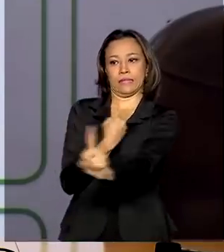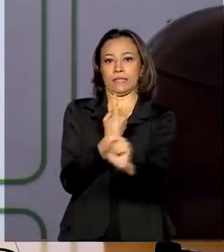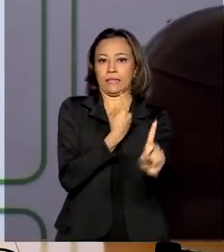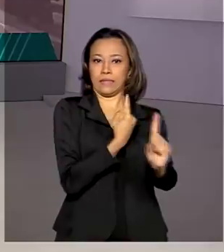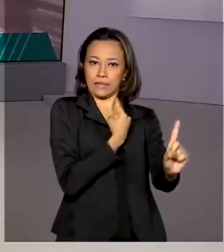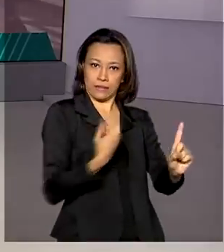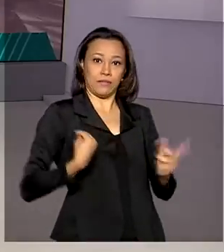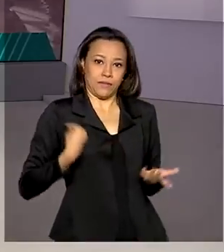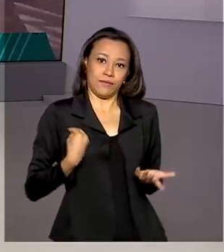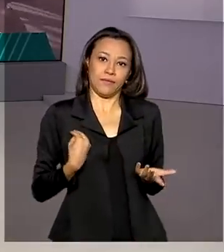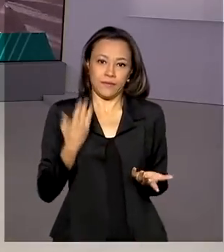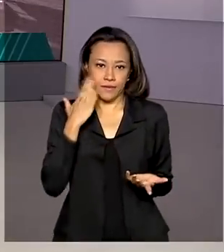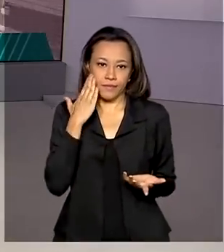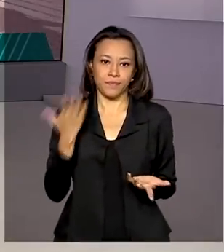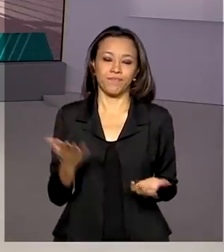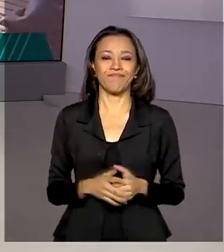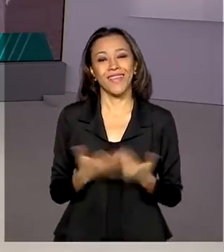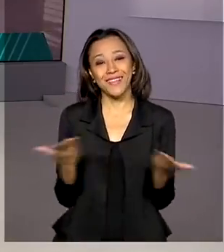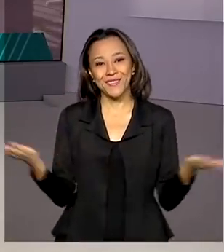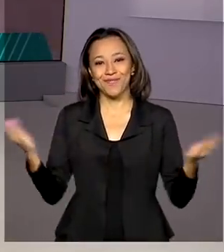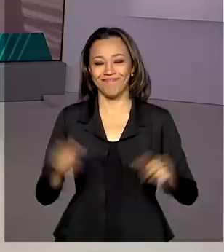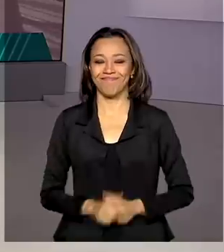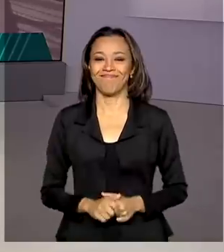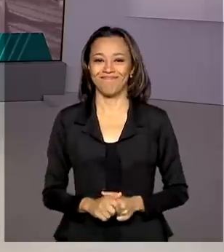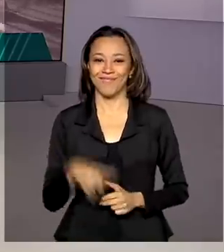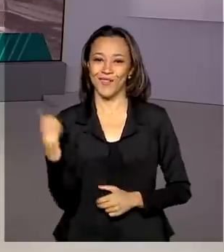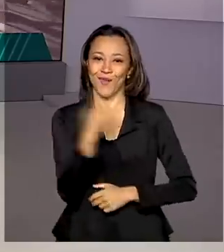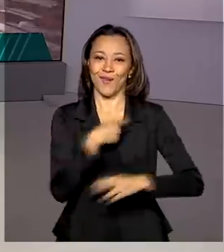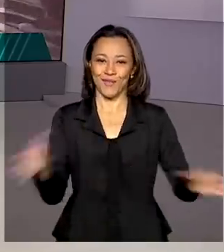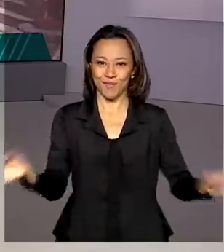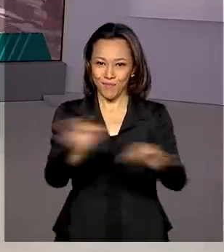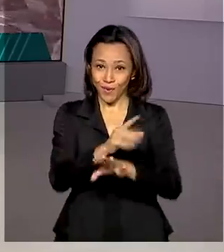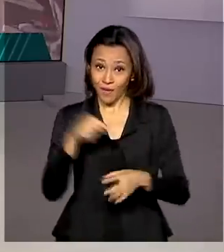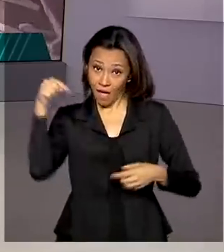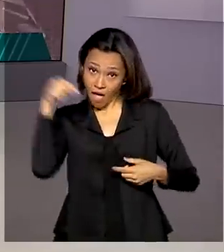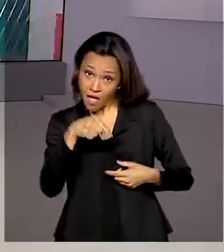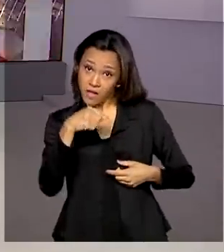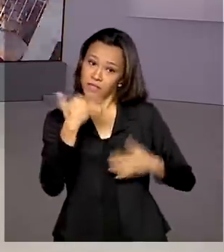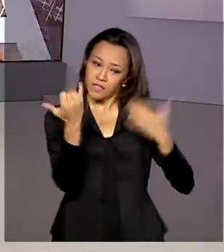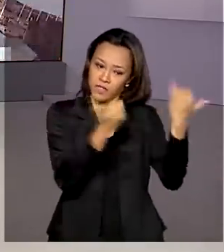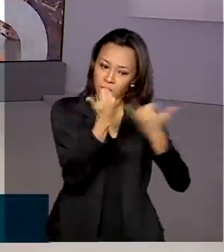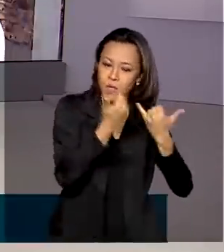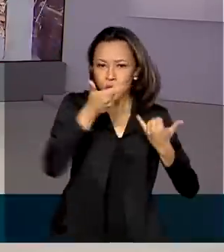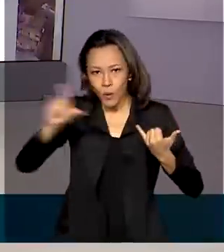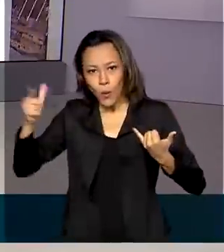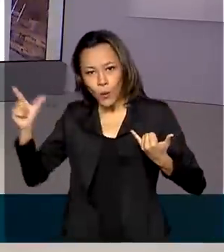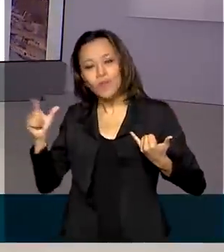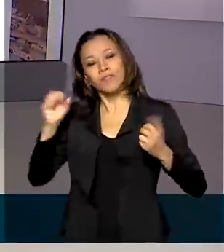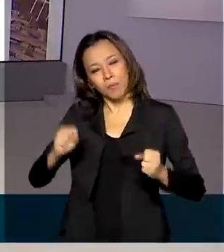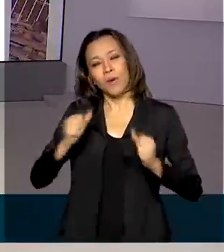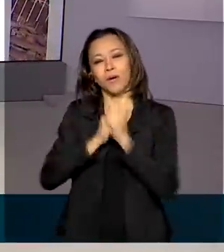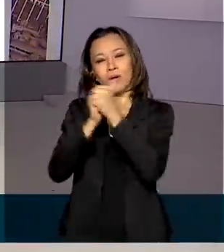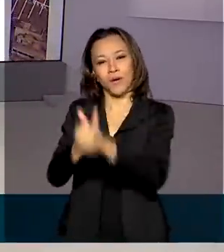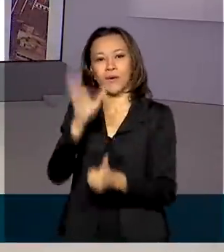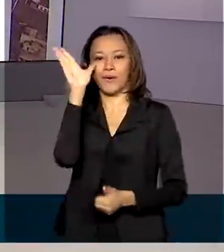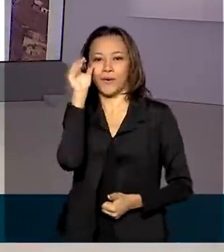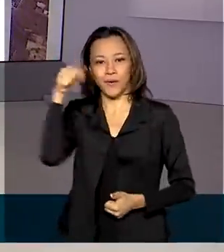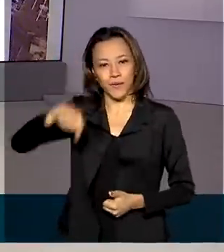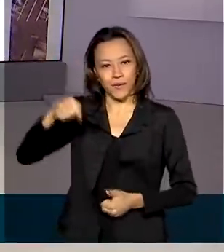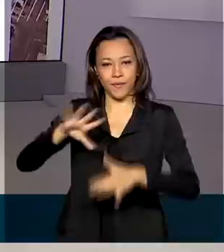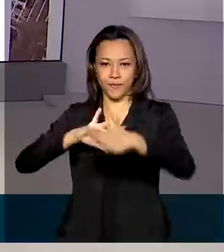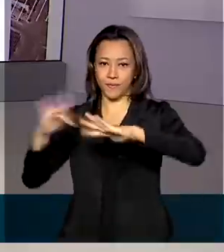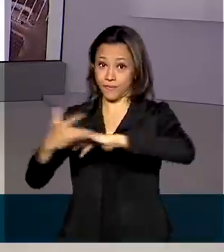normal. É isso, o Brasil em Dia fica por aqui. Essas e outras informações você pode acompanhar pelas nossas